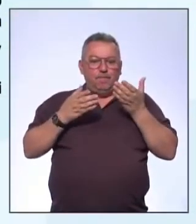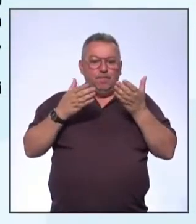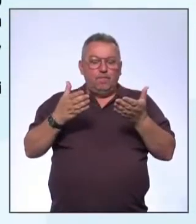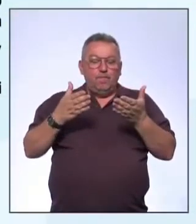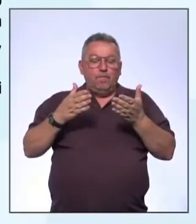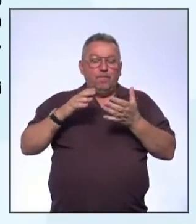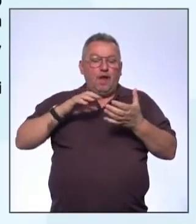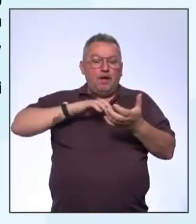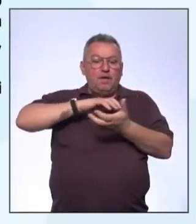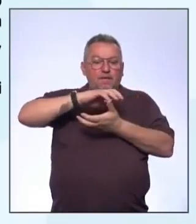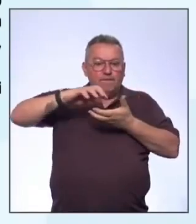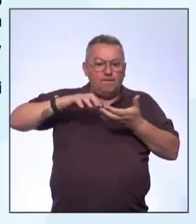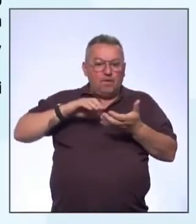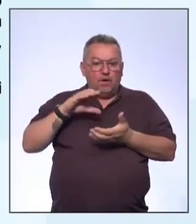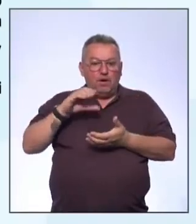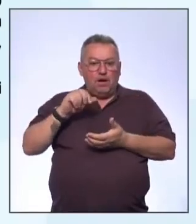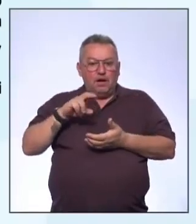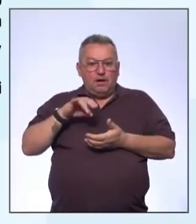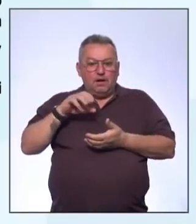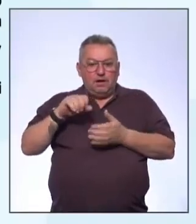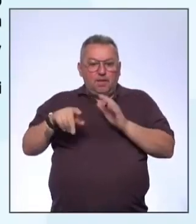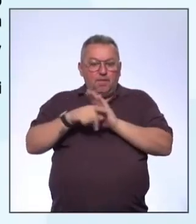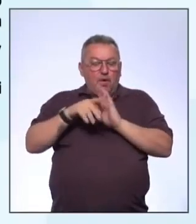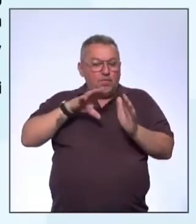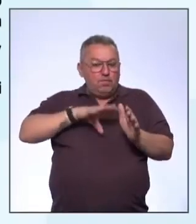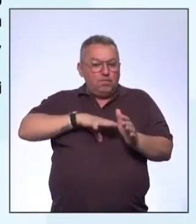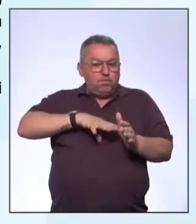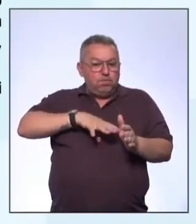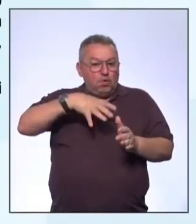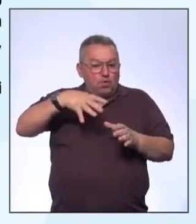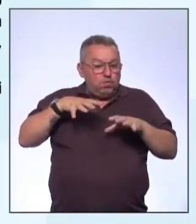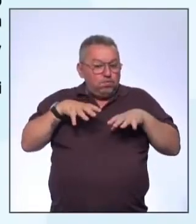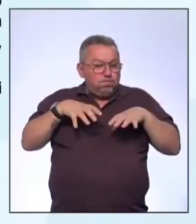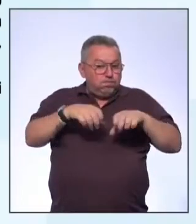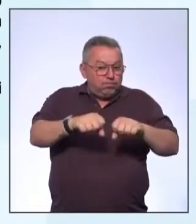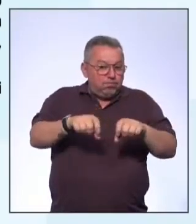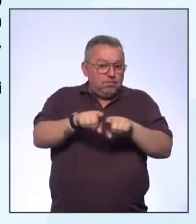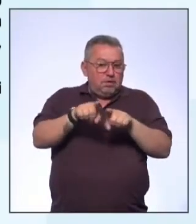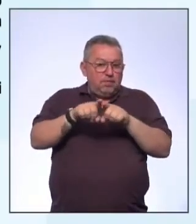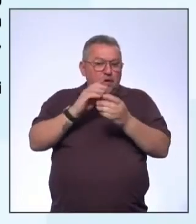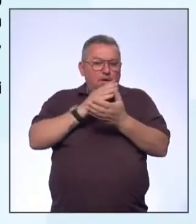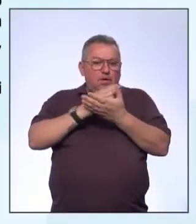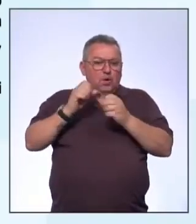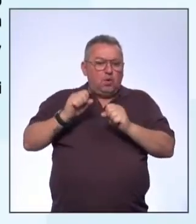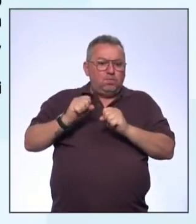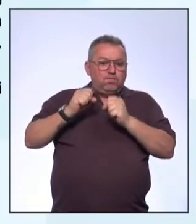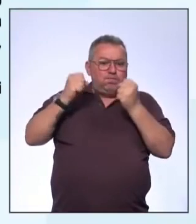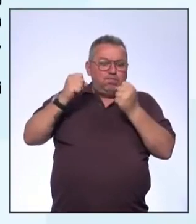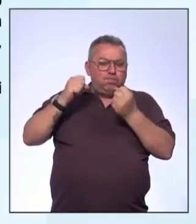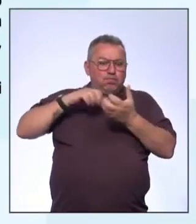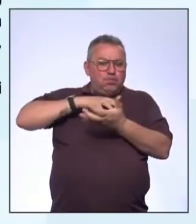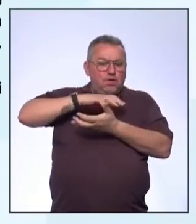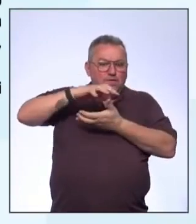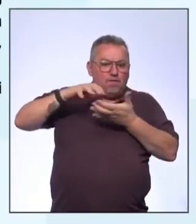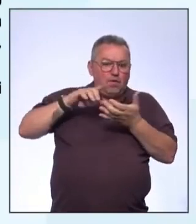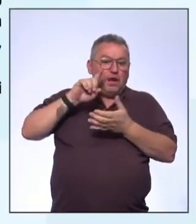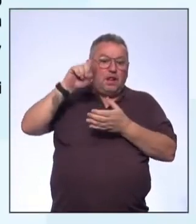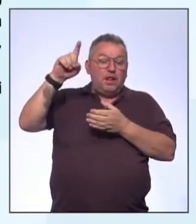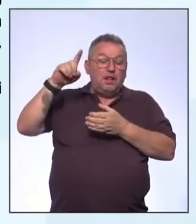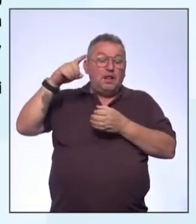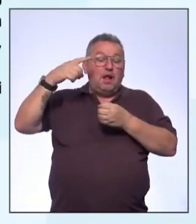dos Cariris foi essa dominação portuguesa, e onde iniciou a revolta, lá no interior do Rio Grande do